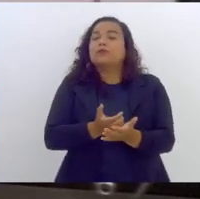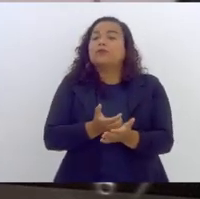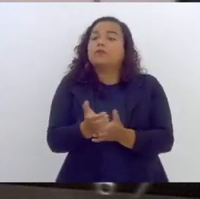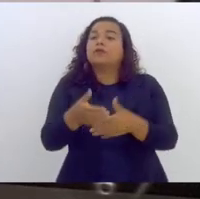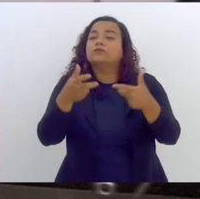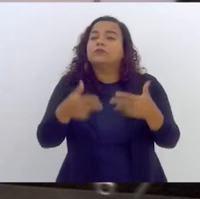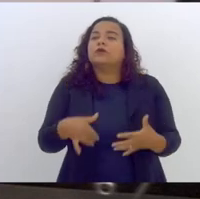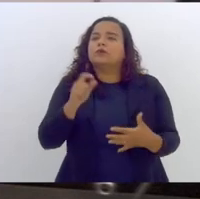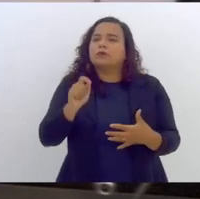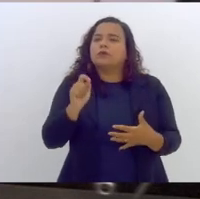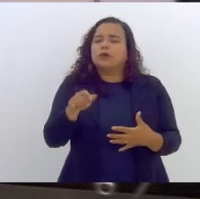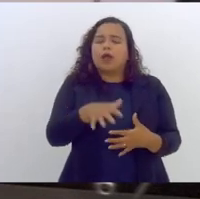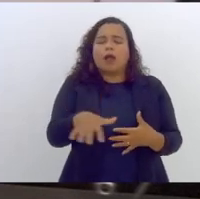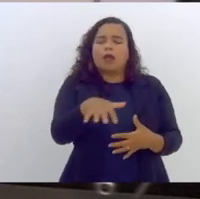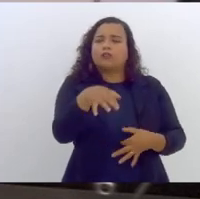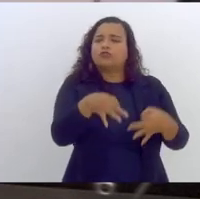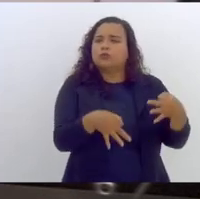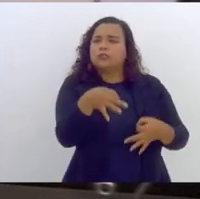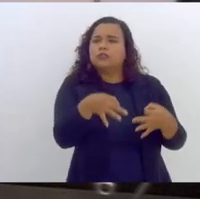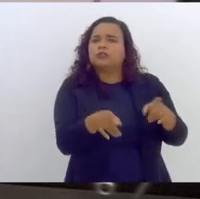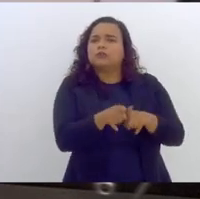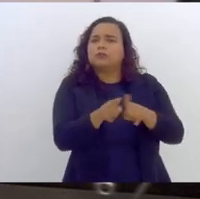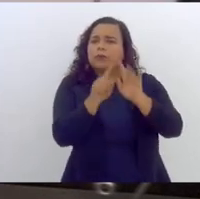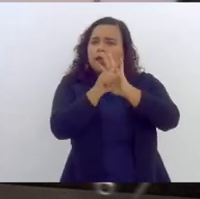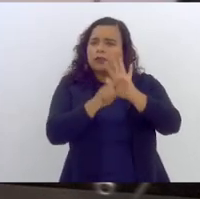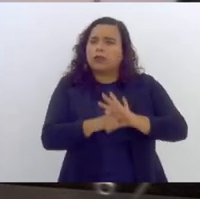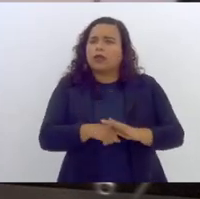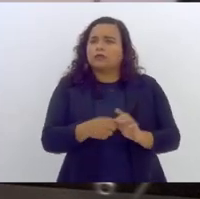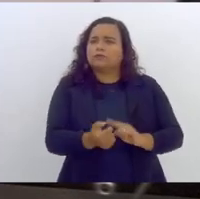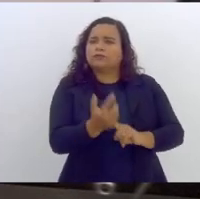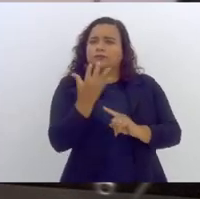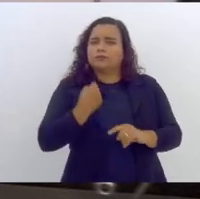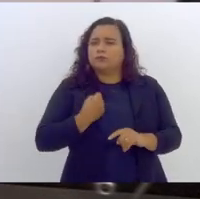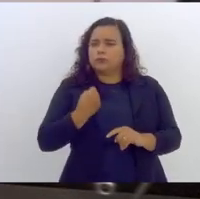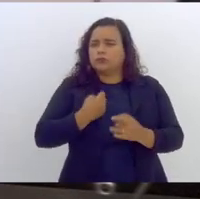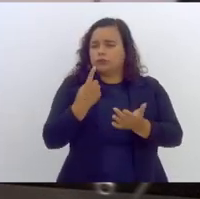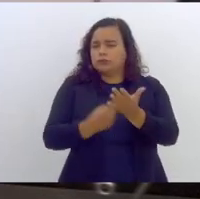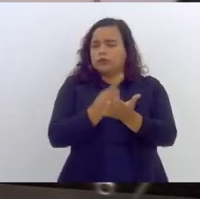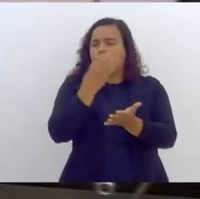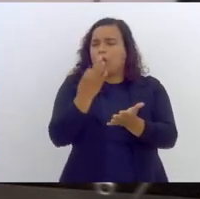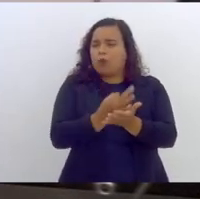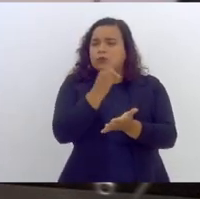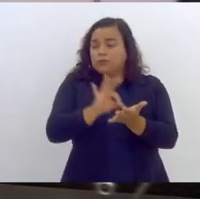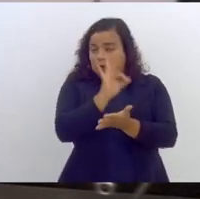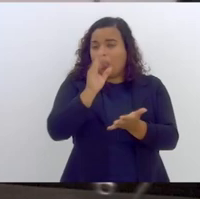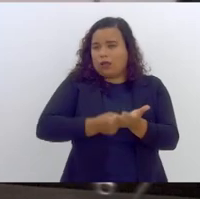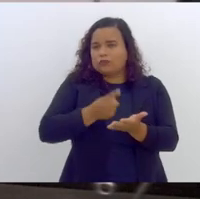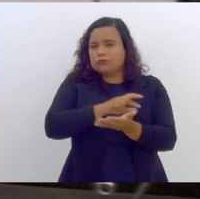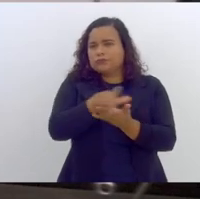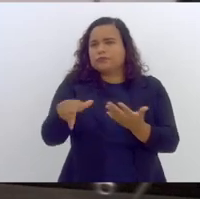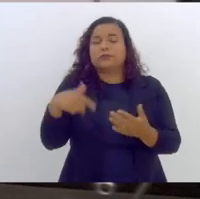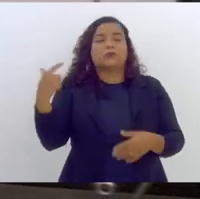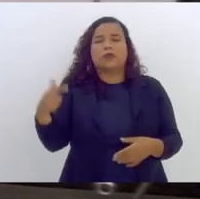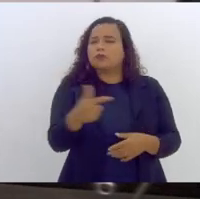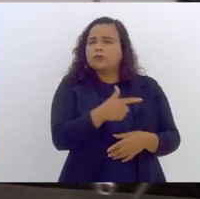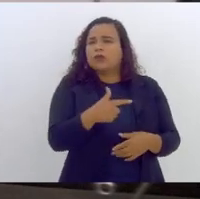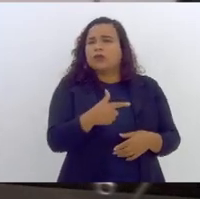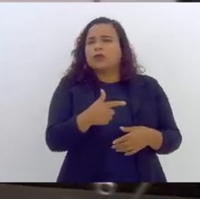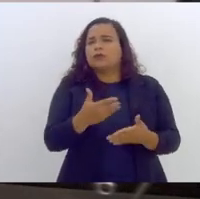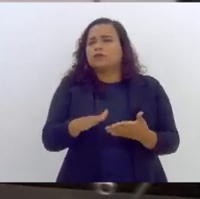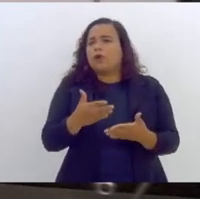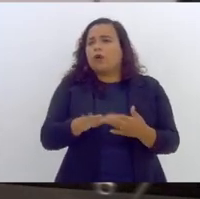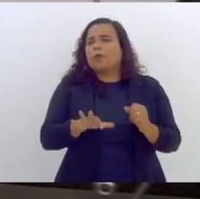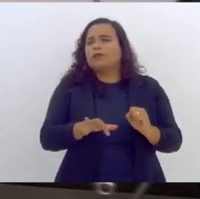querido juridicamente falando e analisando os números do contrato não há margem de segurança jurídica para